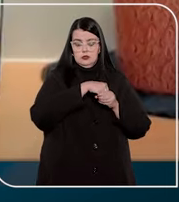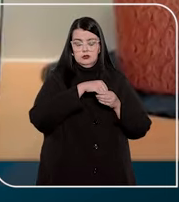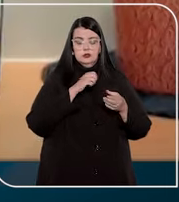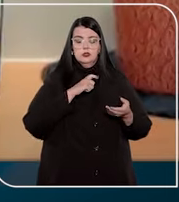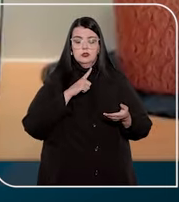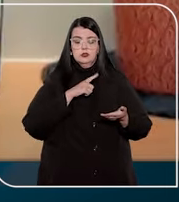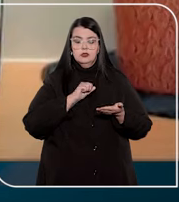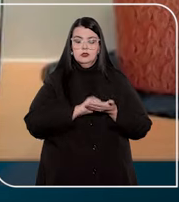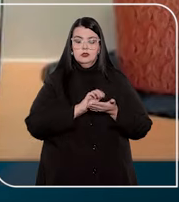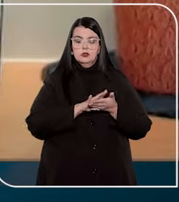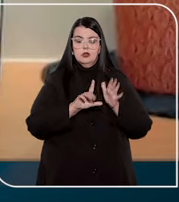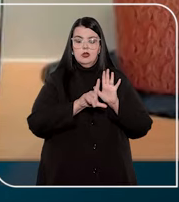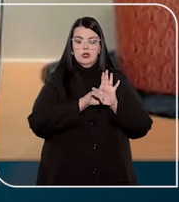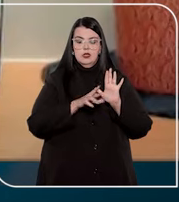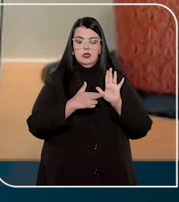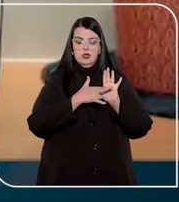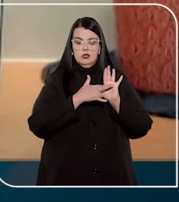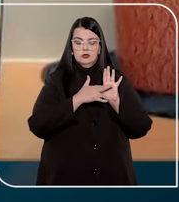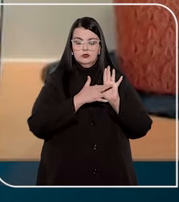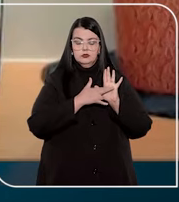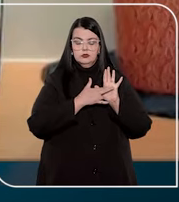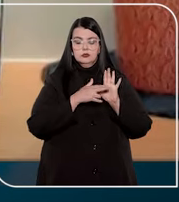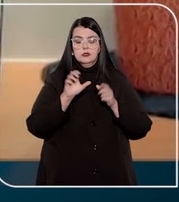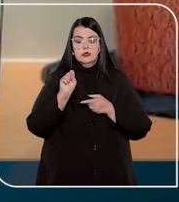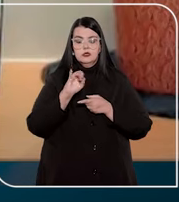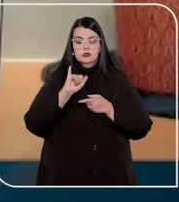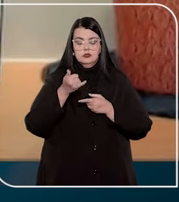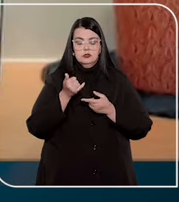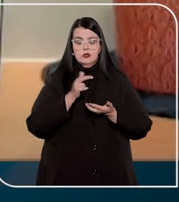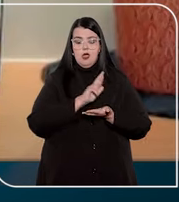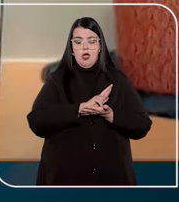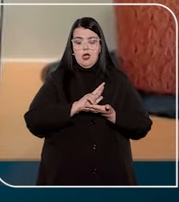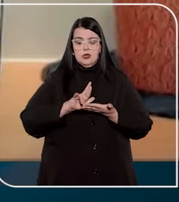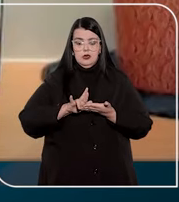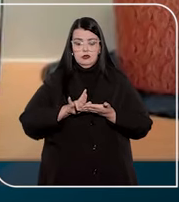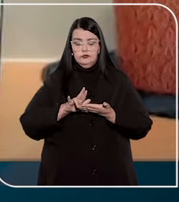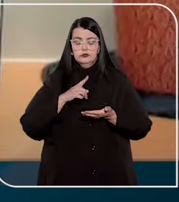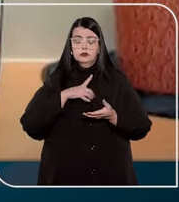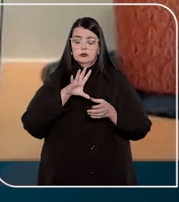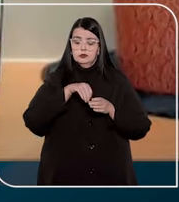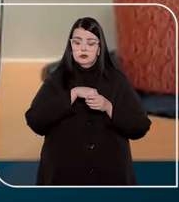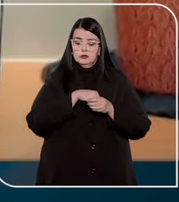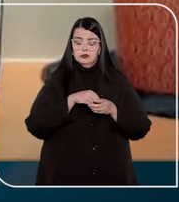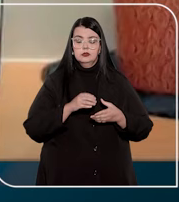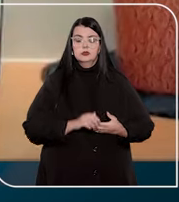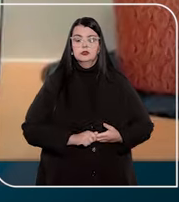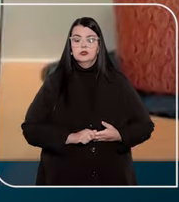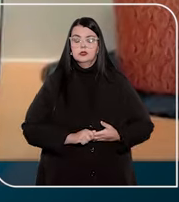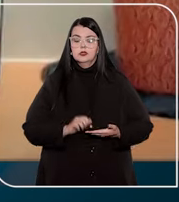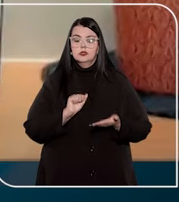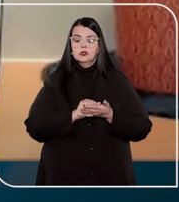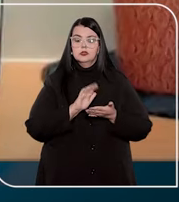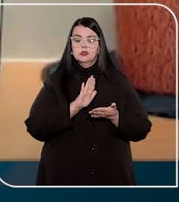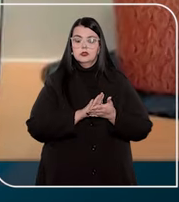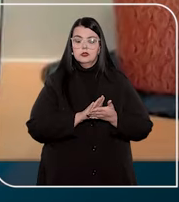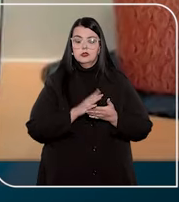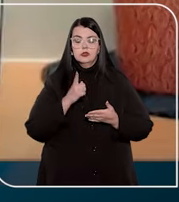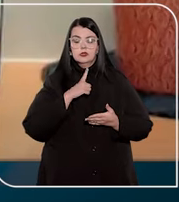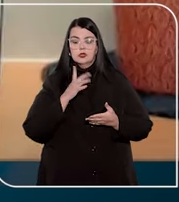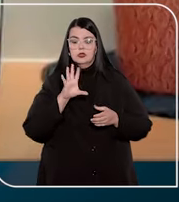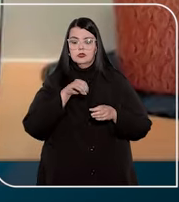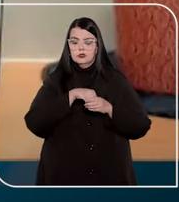lei e no regimento interno do STJ, que é o agravo. Essa interposição do agravo, ele tem o condão